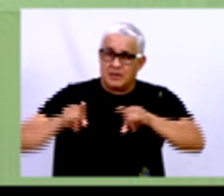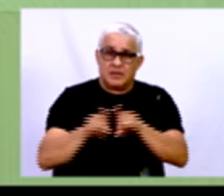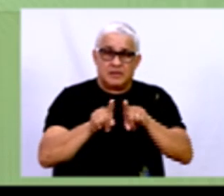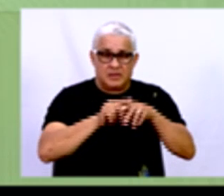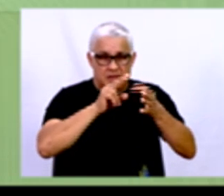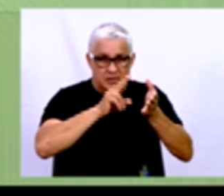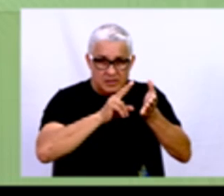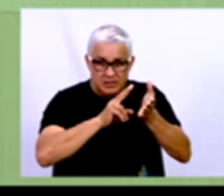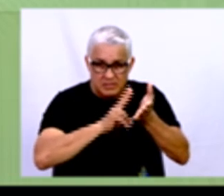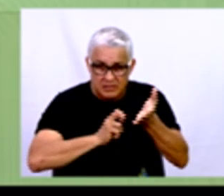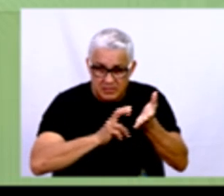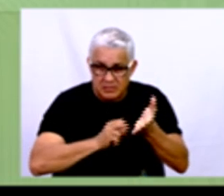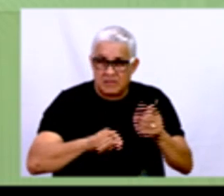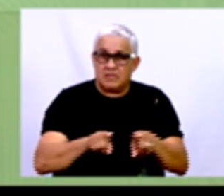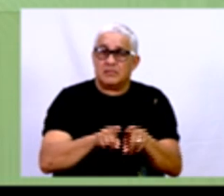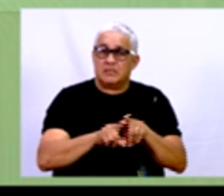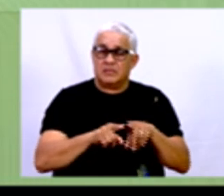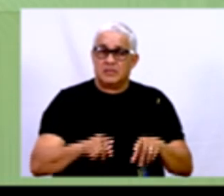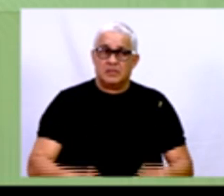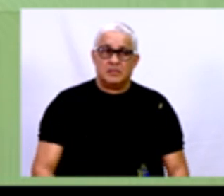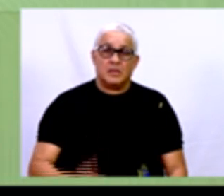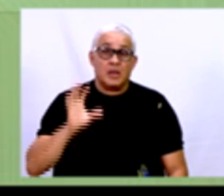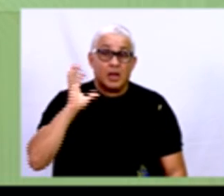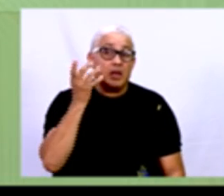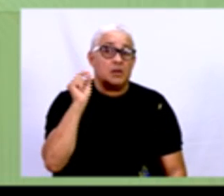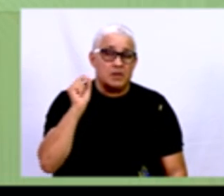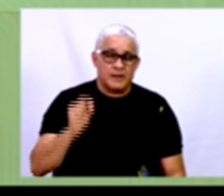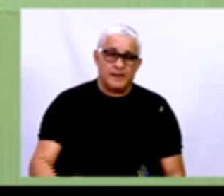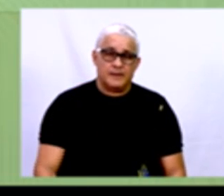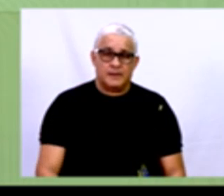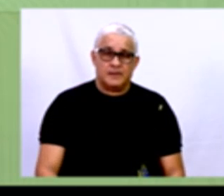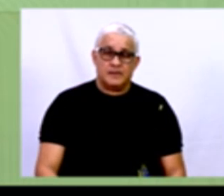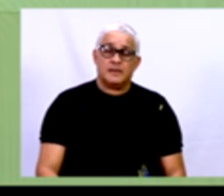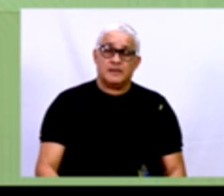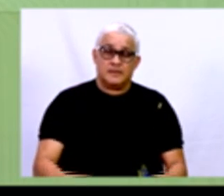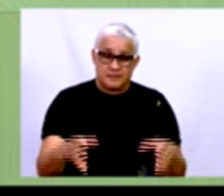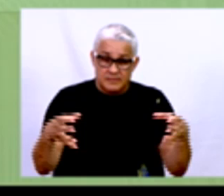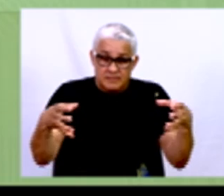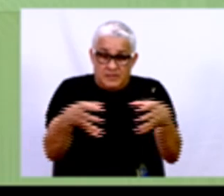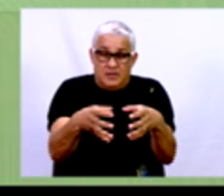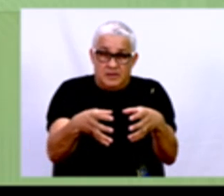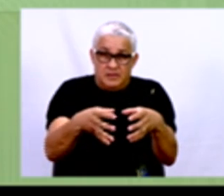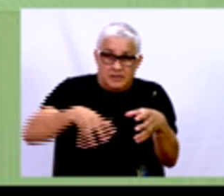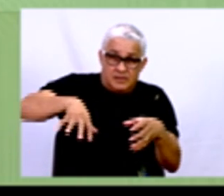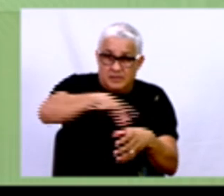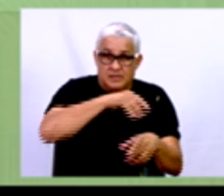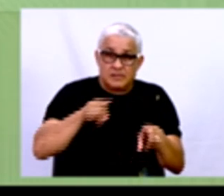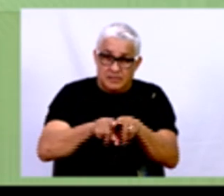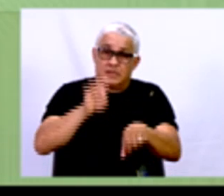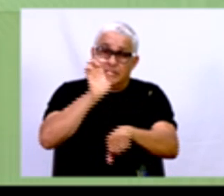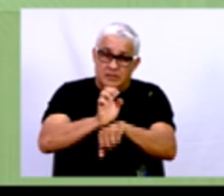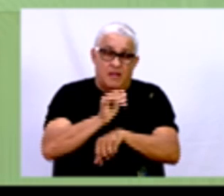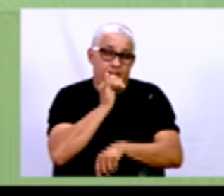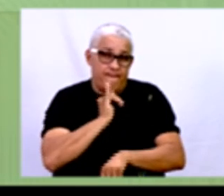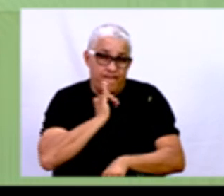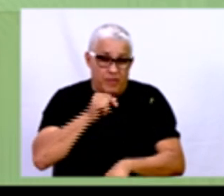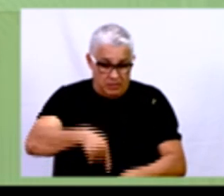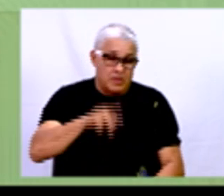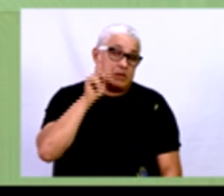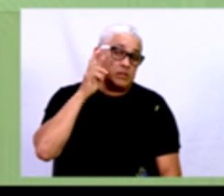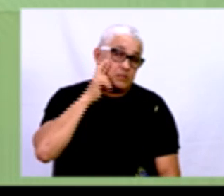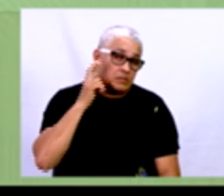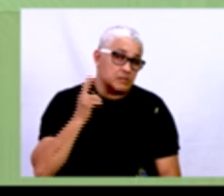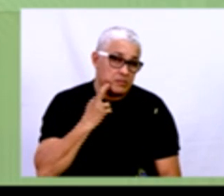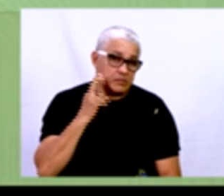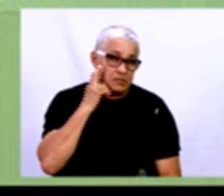vocabulário. E isso também ocorre dentro de uma mesma região ou de um mesmo estado. Por exemplo, aqui em Rondônia,